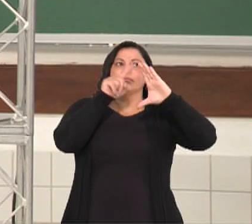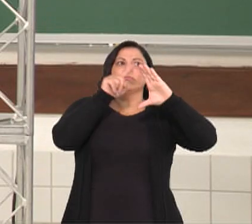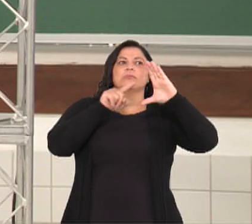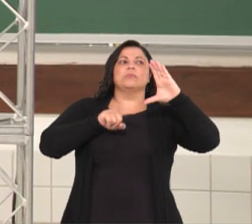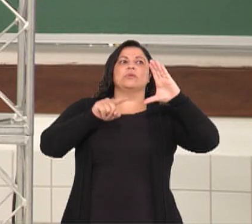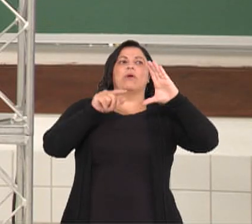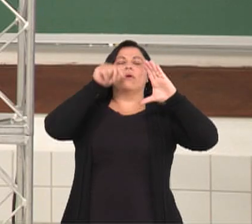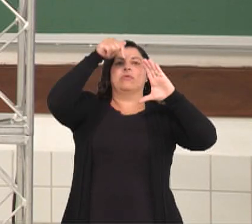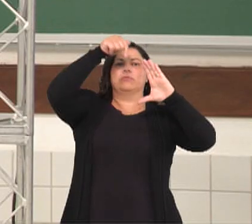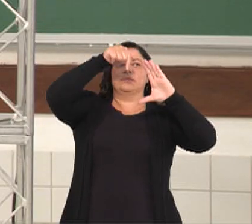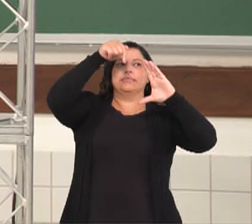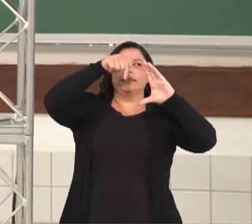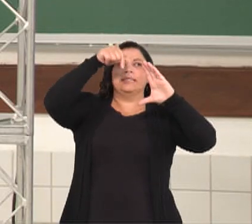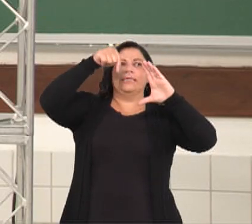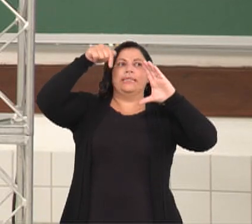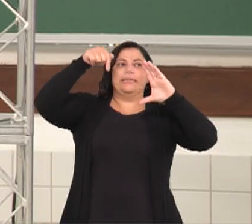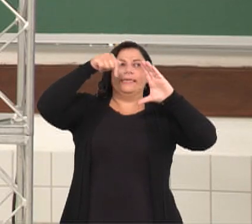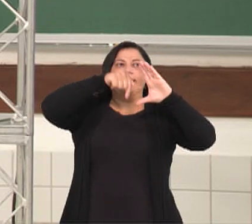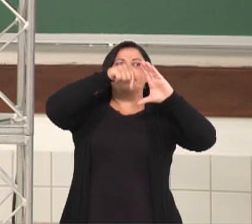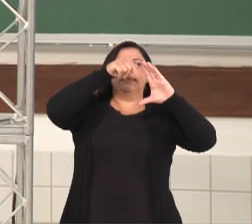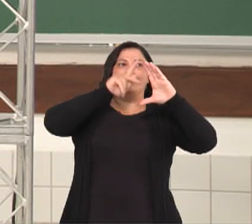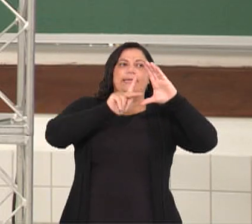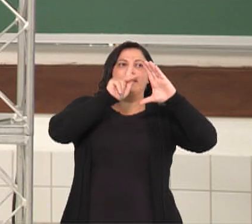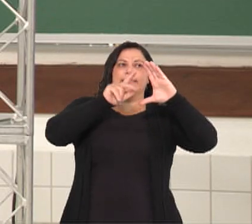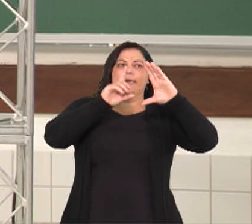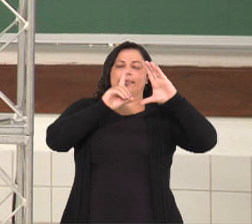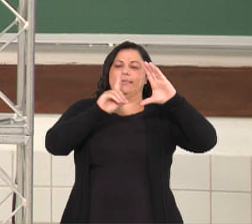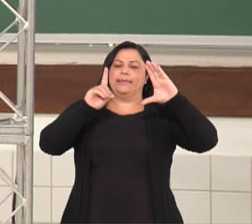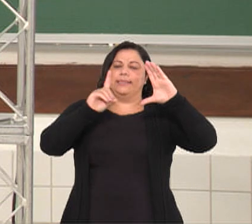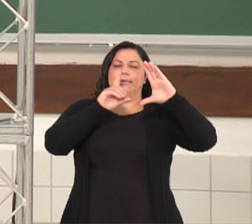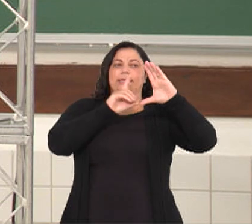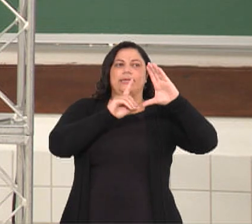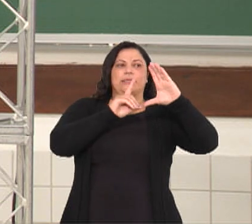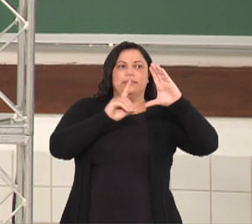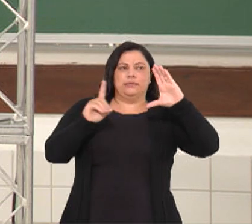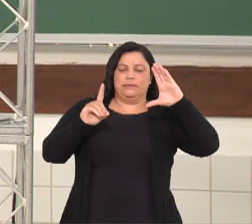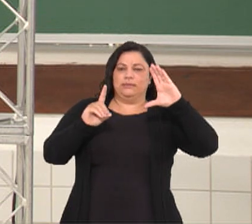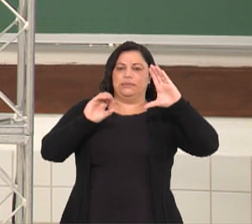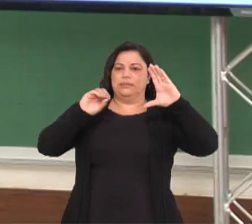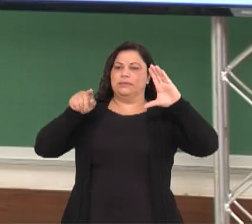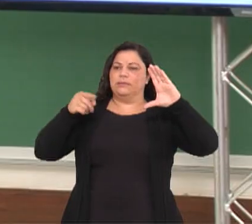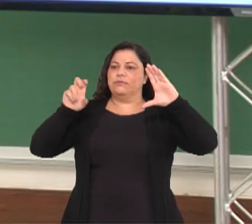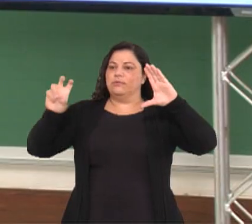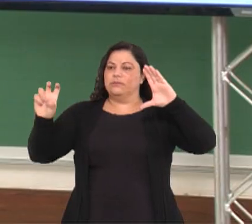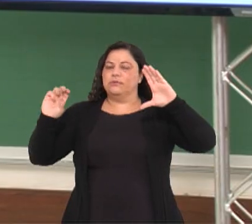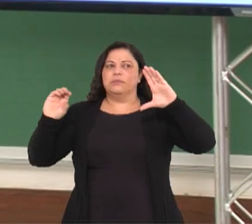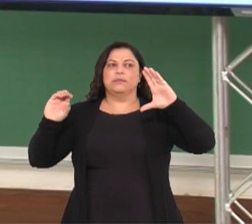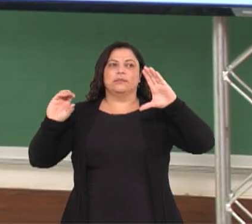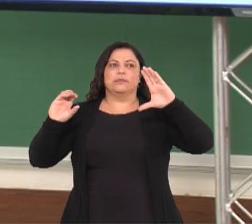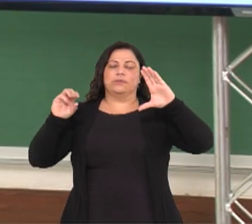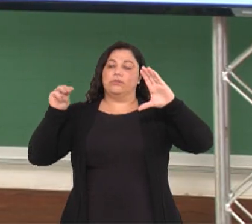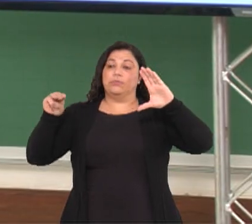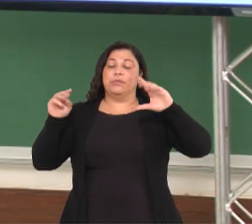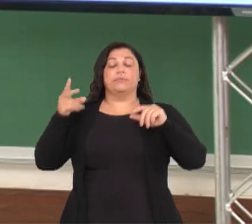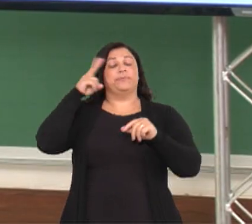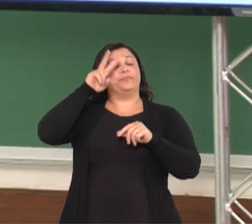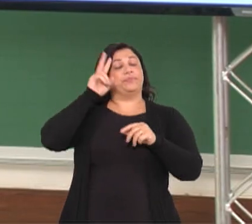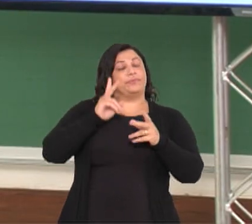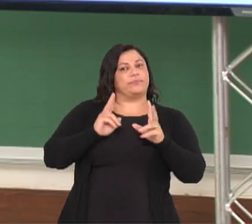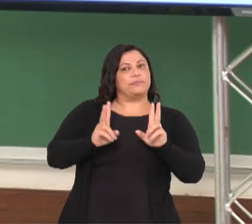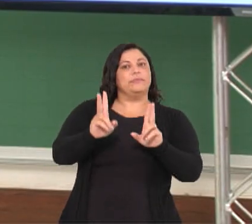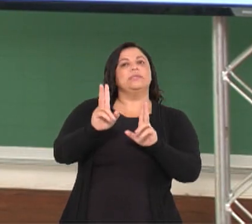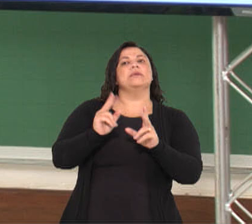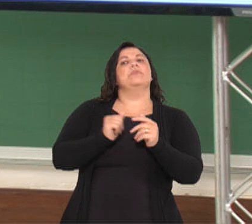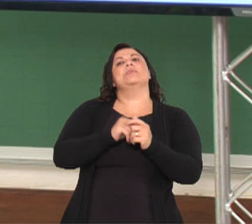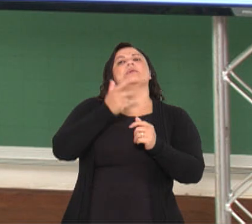cargas elétricas, a constante eletrostática do vácuo, a distância entre as cargas elétricas. Sempre ressaltando que a distância entre